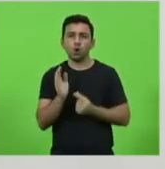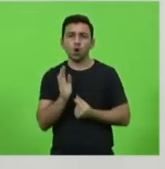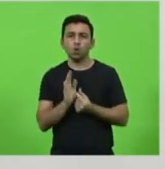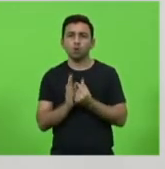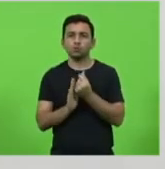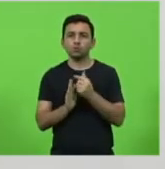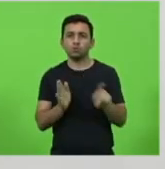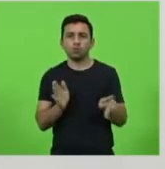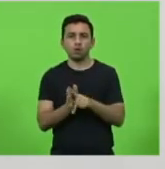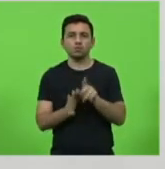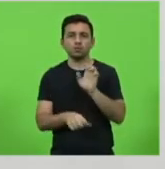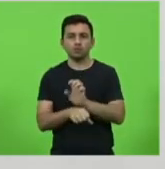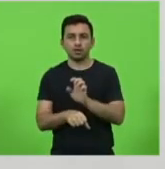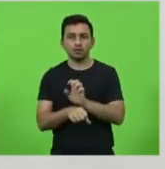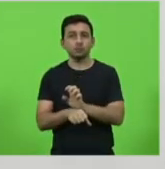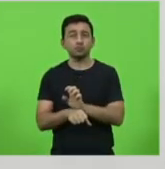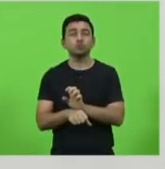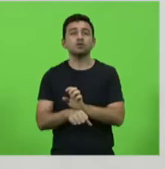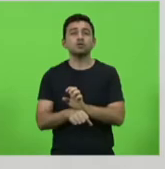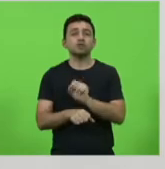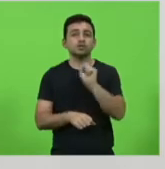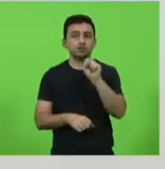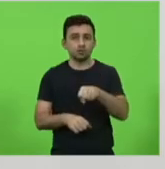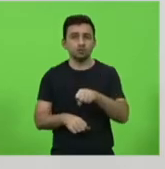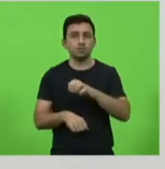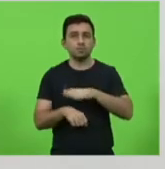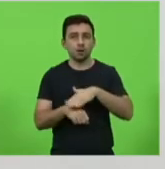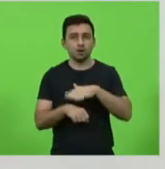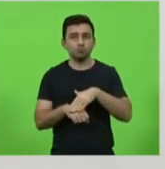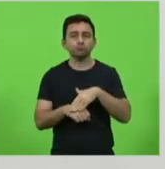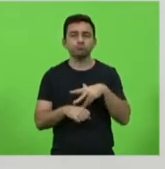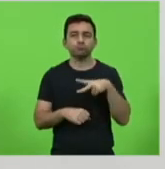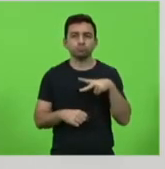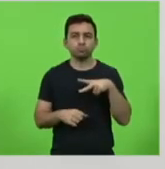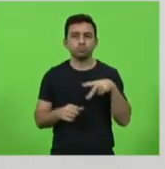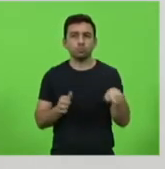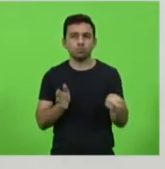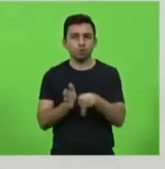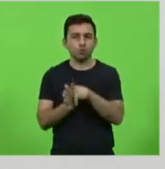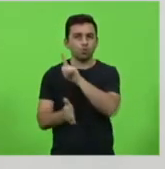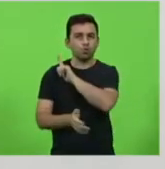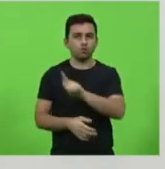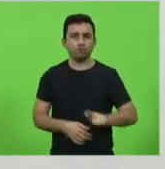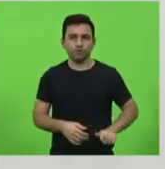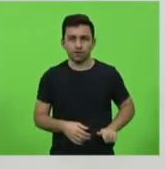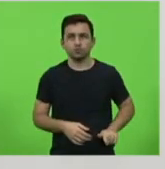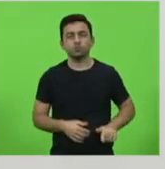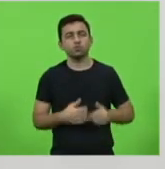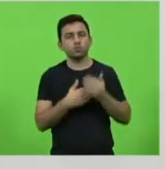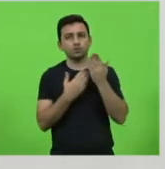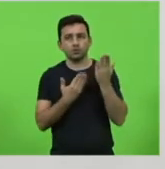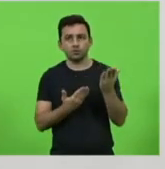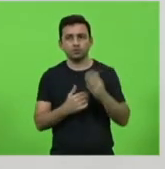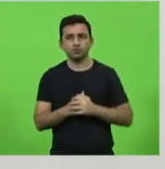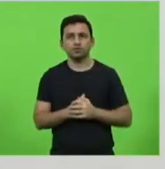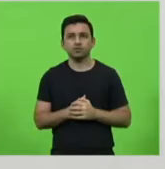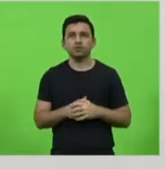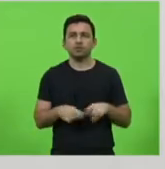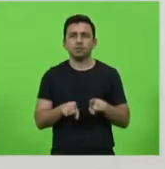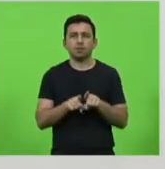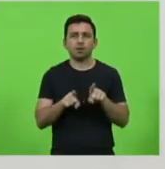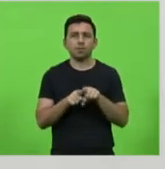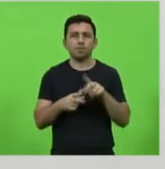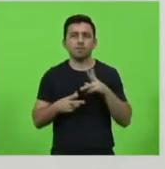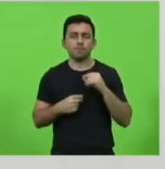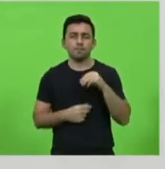do Estado, este sim, de iniciativa privativa do governador do Estado. Quanto ao mérito da questão,